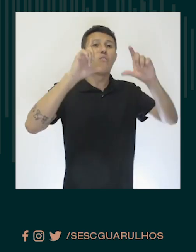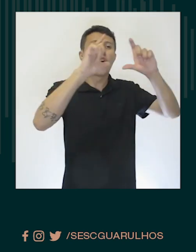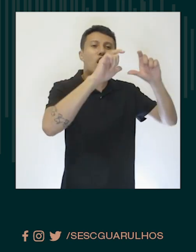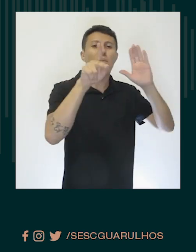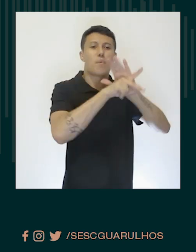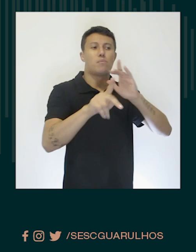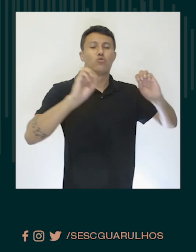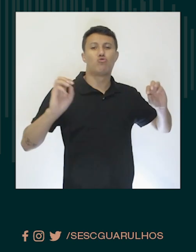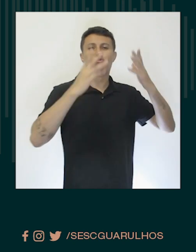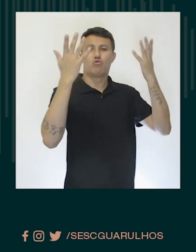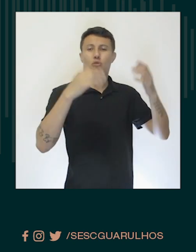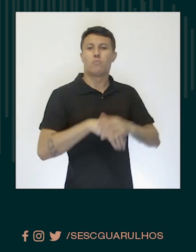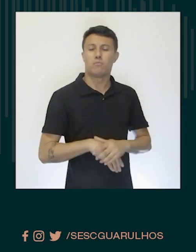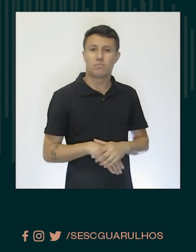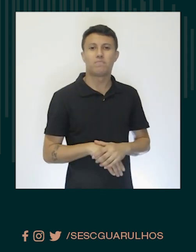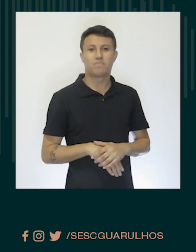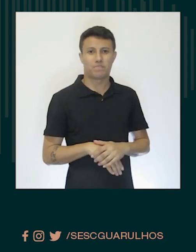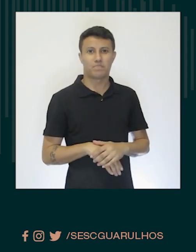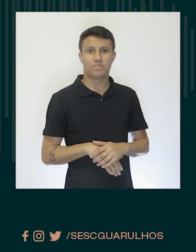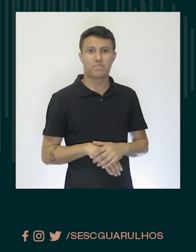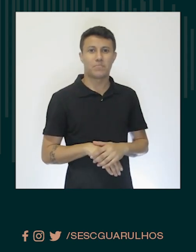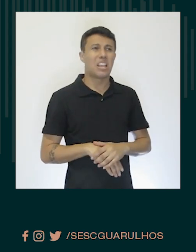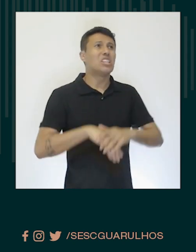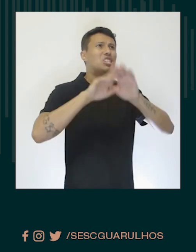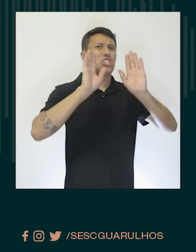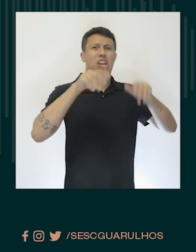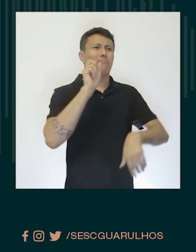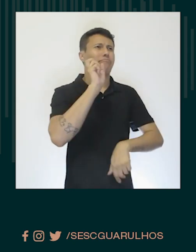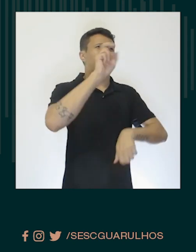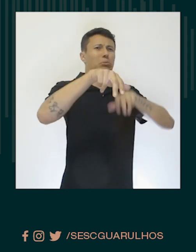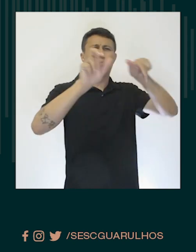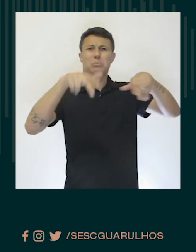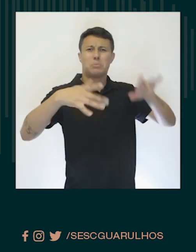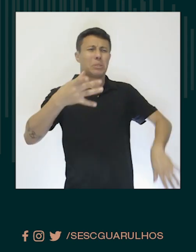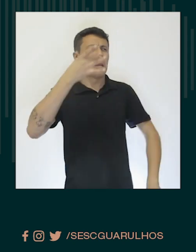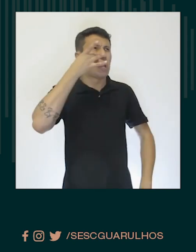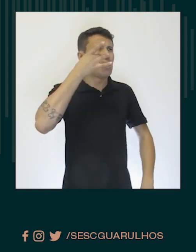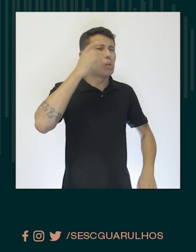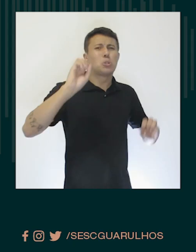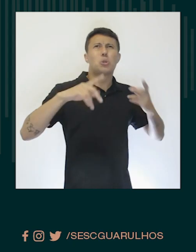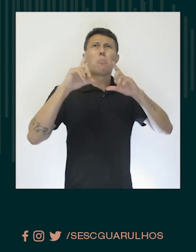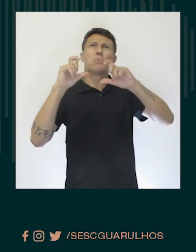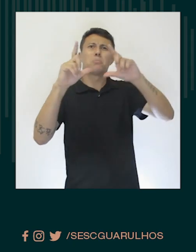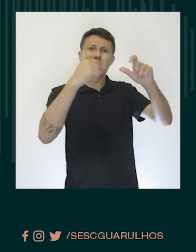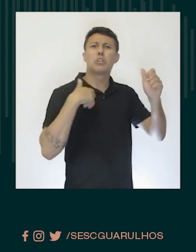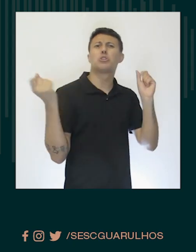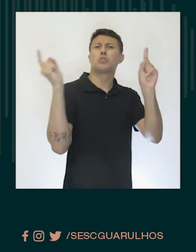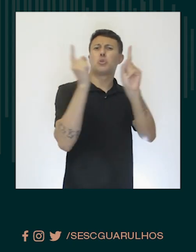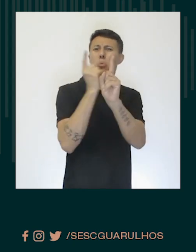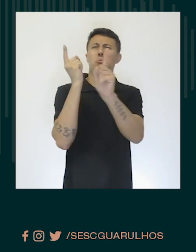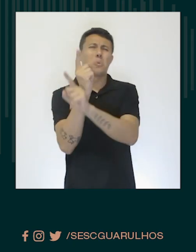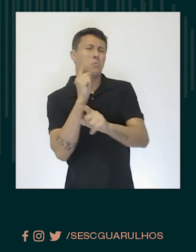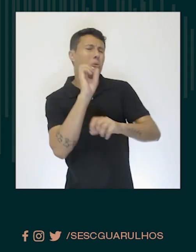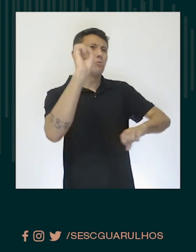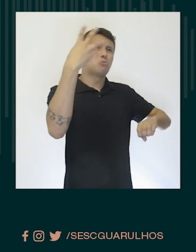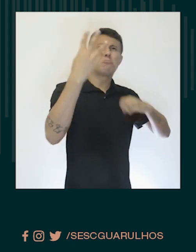se encontrou muito por aí, ao vivo, né? Ela fotografando show e eu também, ou eu fazendo show, ou